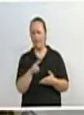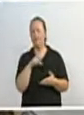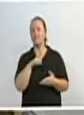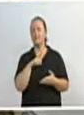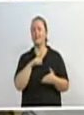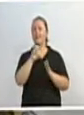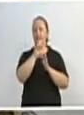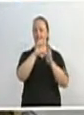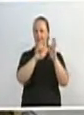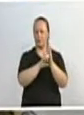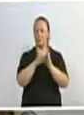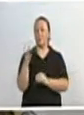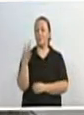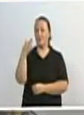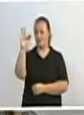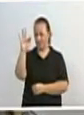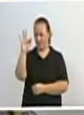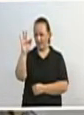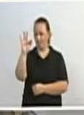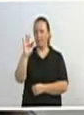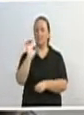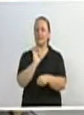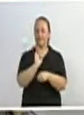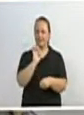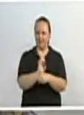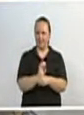Federal, o Estatuto Estadual, que